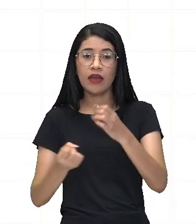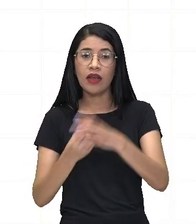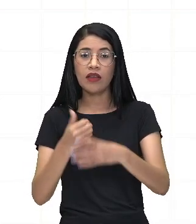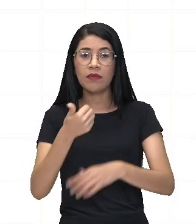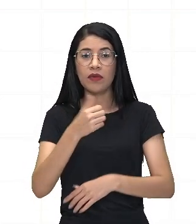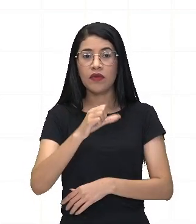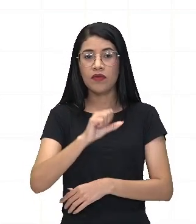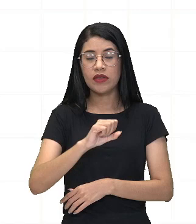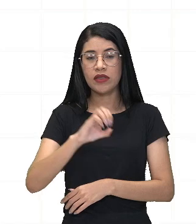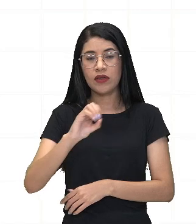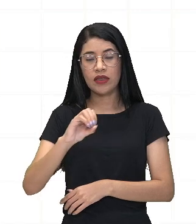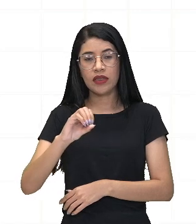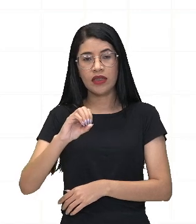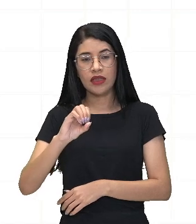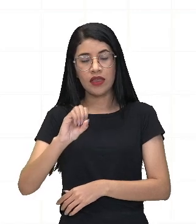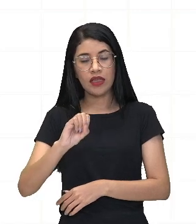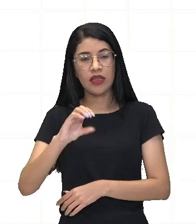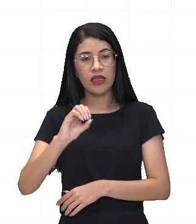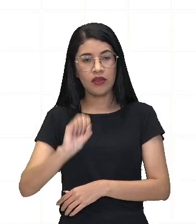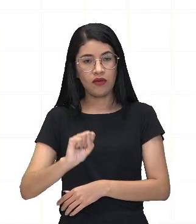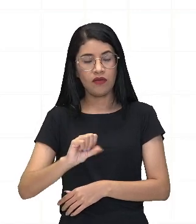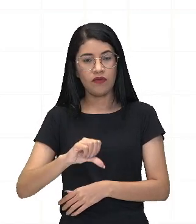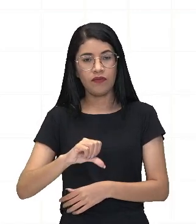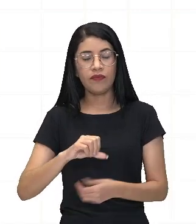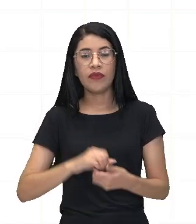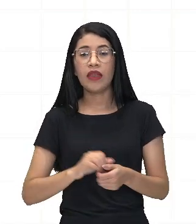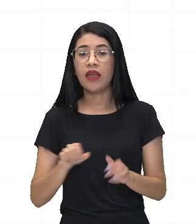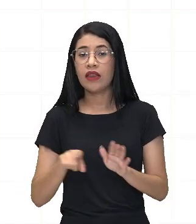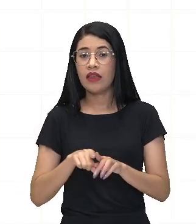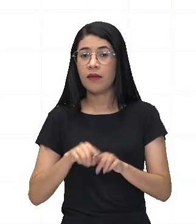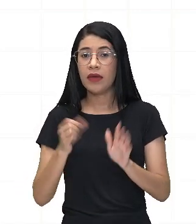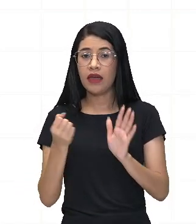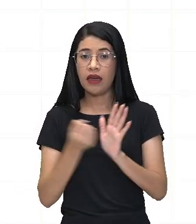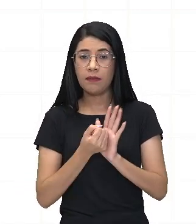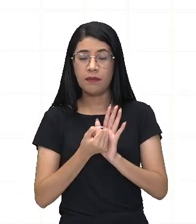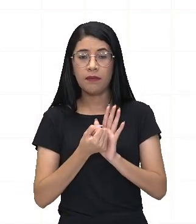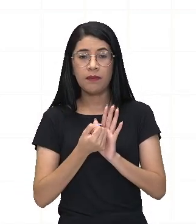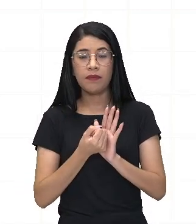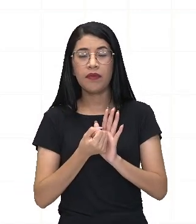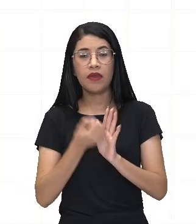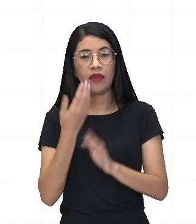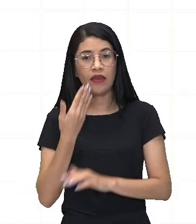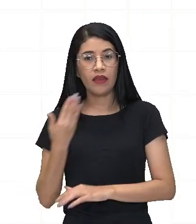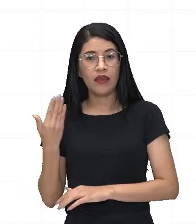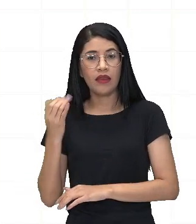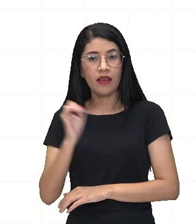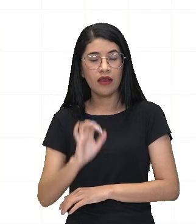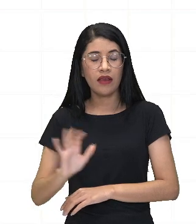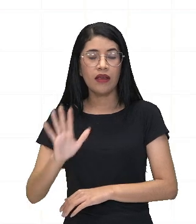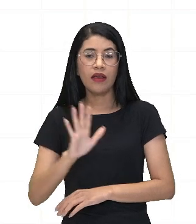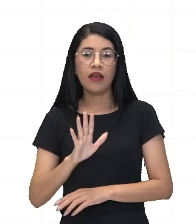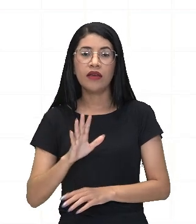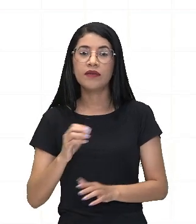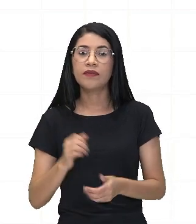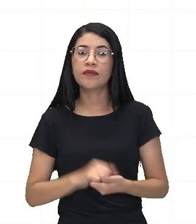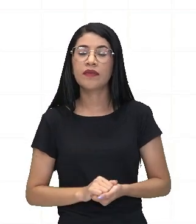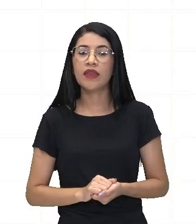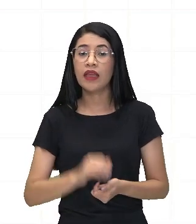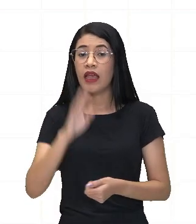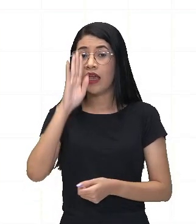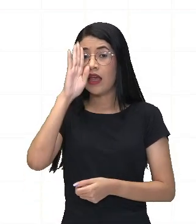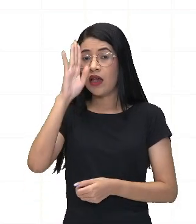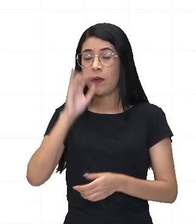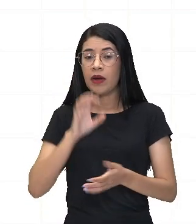1989. E aí nós temos também o logotipo do IBAMA aí na tela de vocês, né? O IBAMA é a